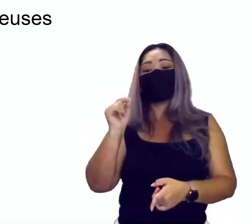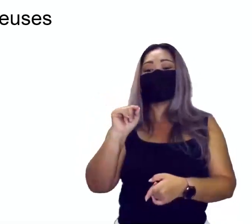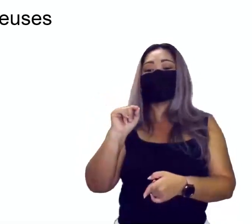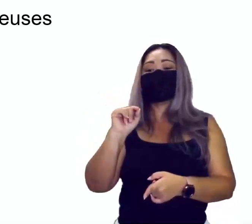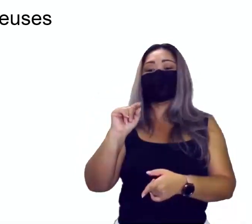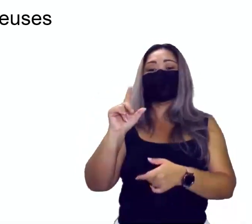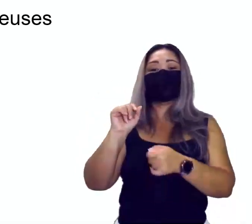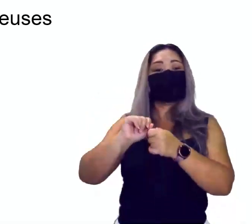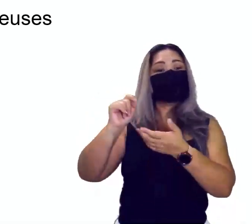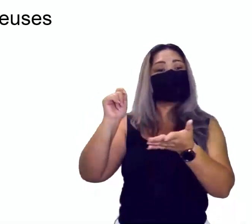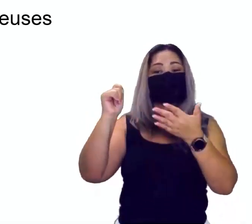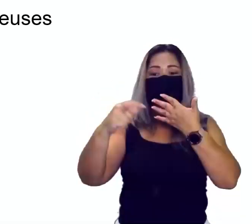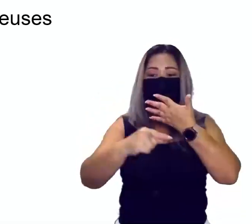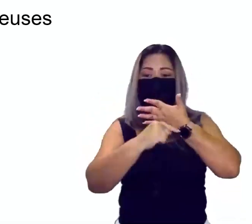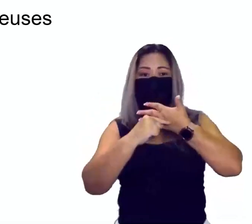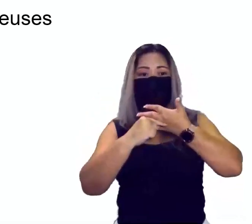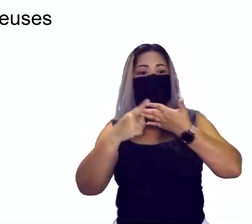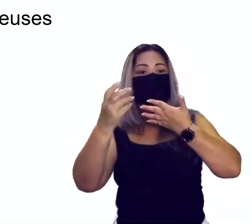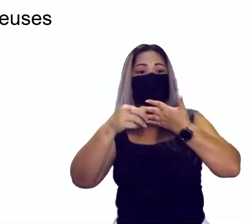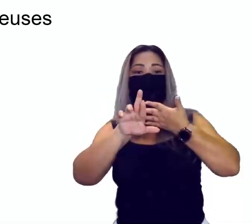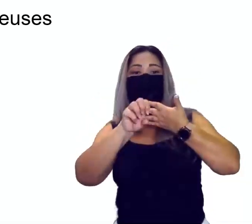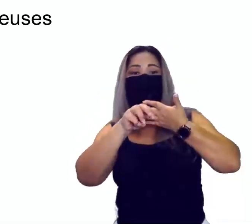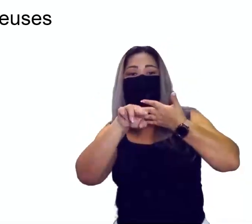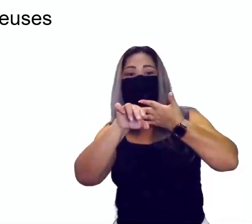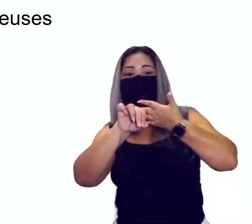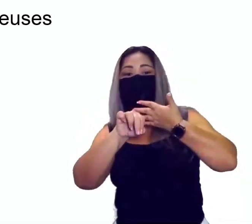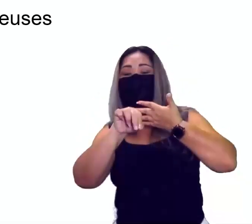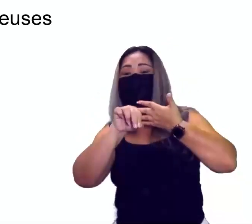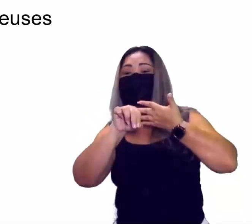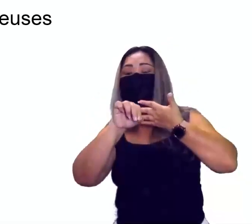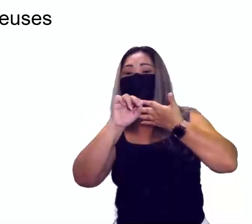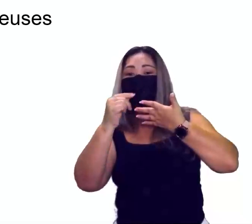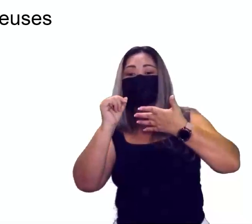de Raimundo Nonato, né? Oliveira, Filosofia.